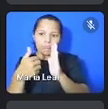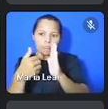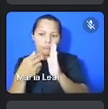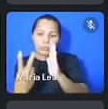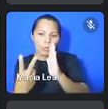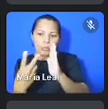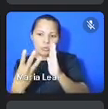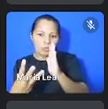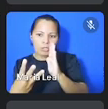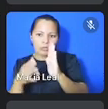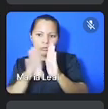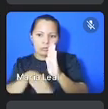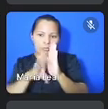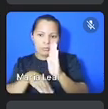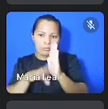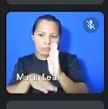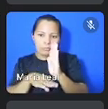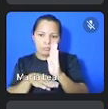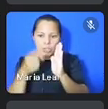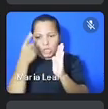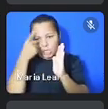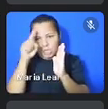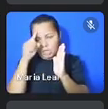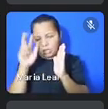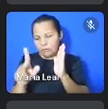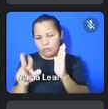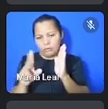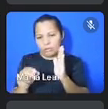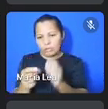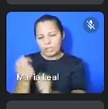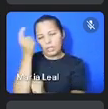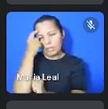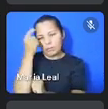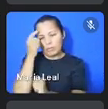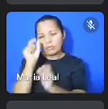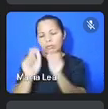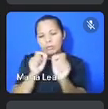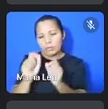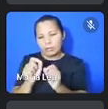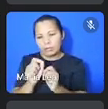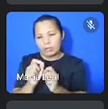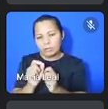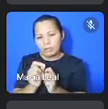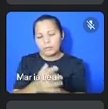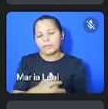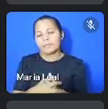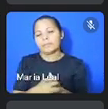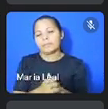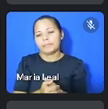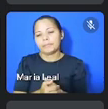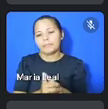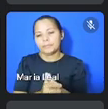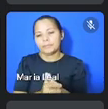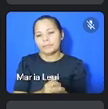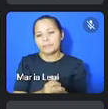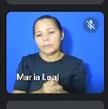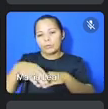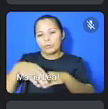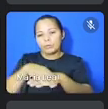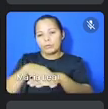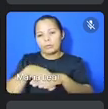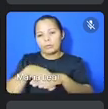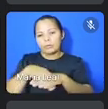motivos diferentes, né? Então vamos imaginar aqui, vou fazer a analogia, tá? Um